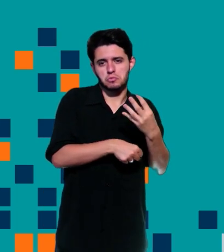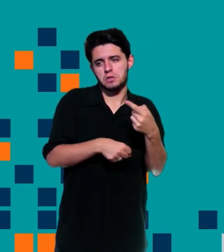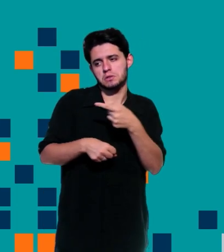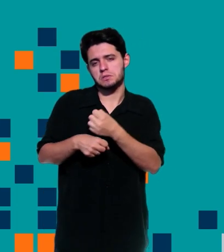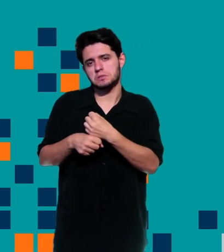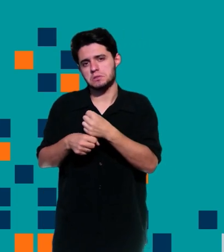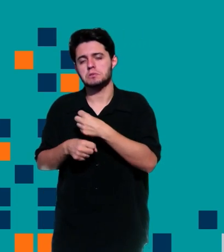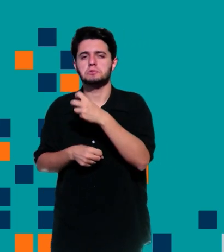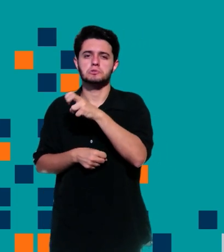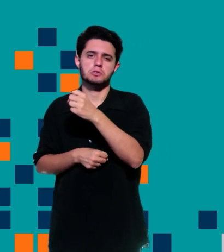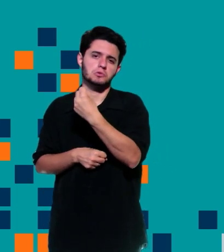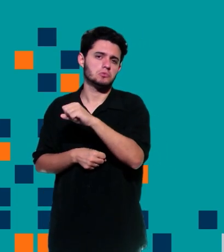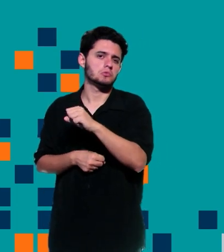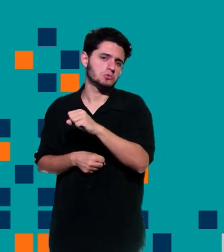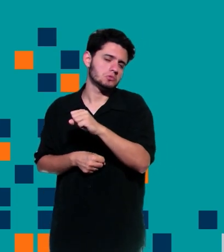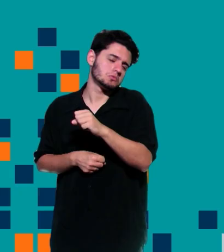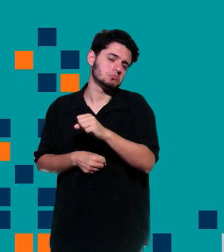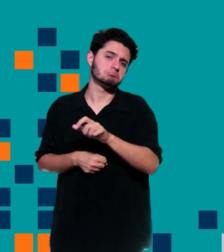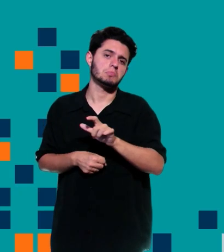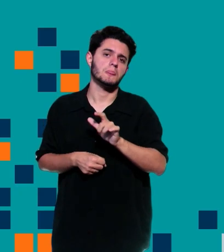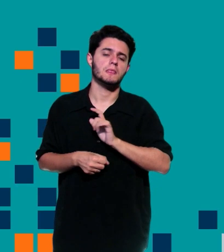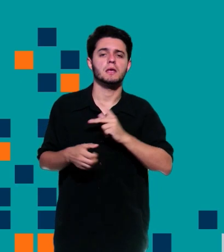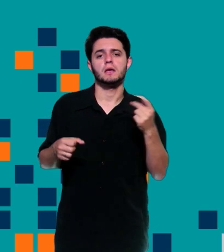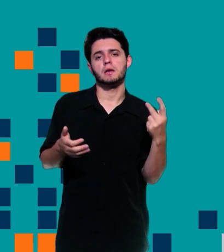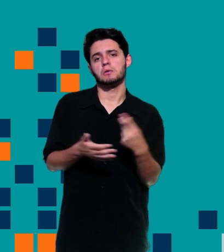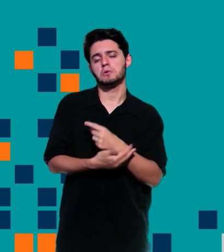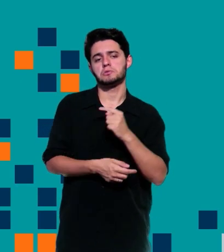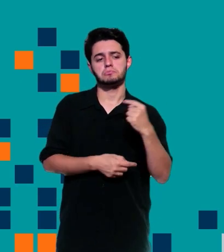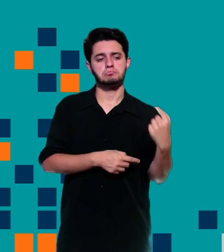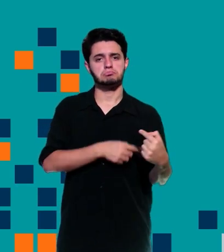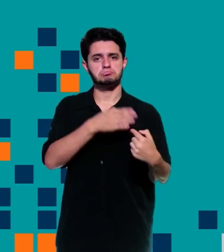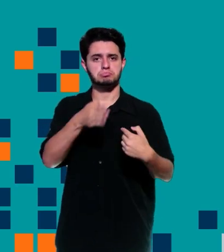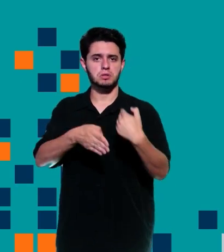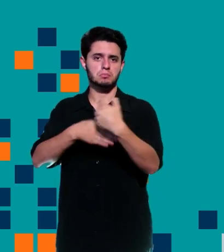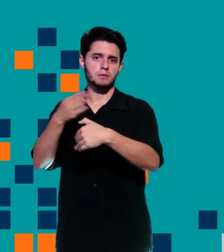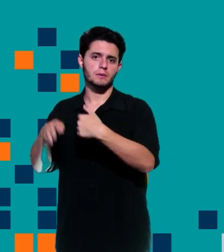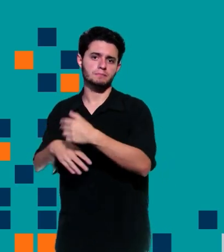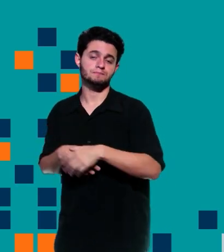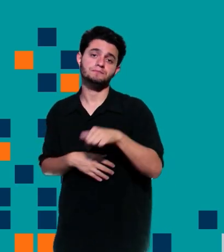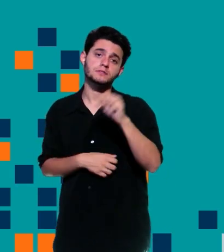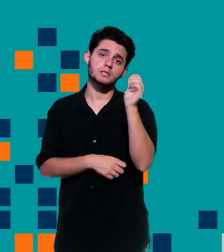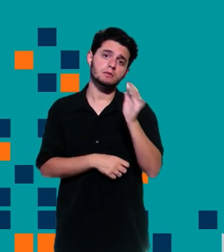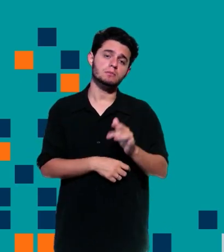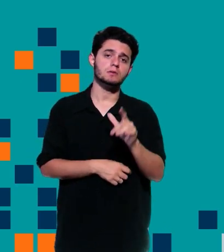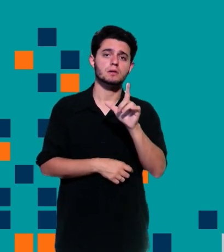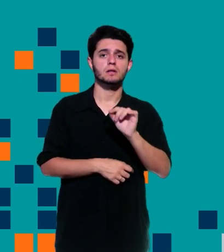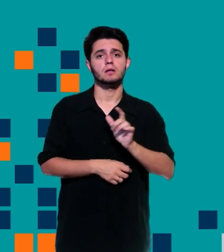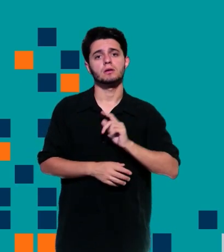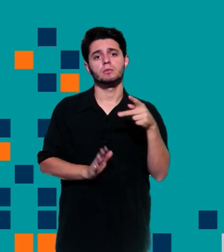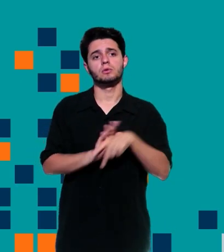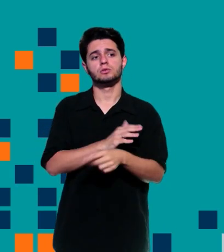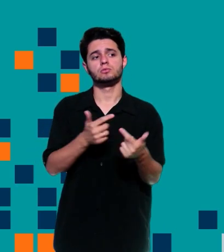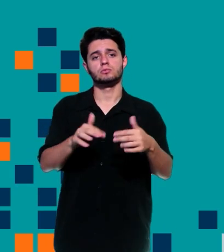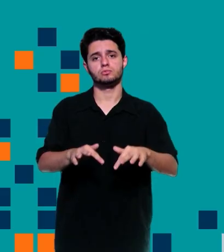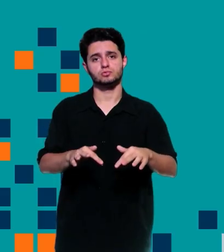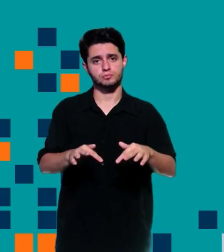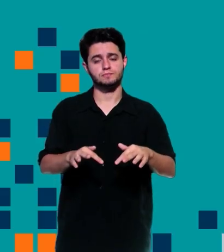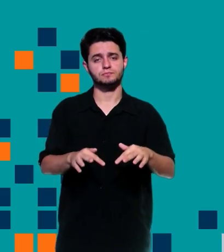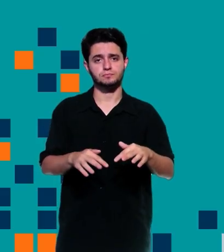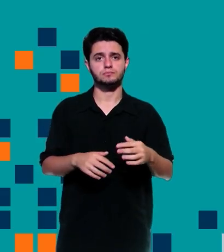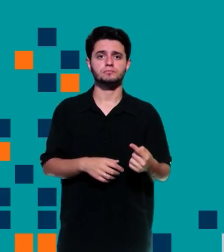e o pavilhão de São Cristóvão na sequência. E aqui o do Brasil é esse último pavilhão aqui do final da